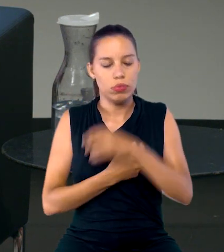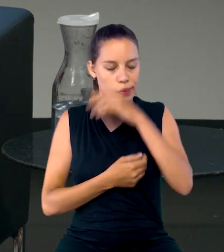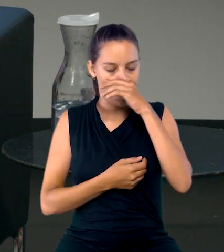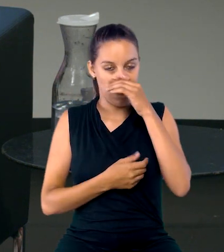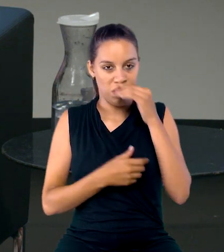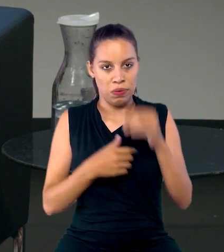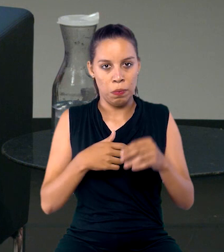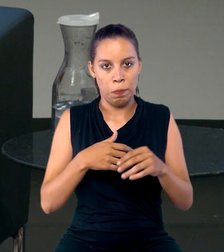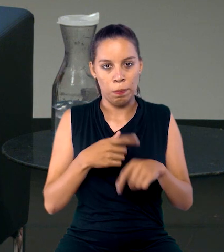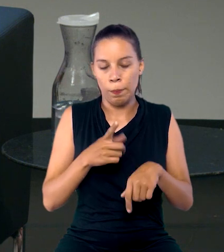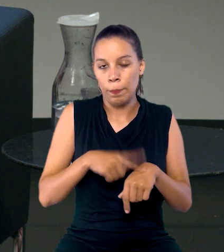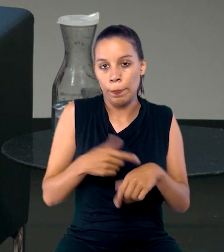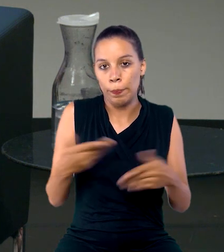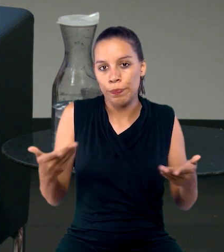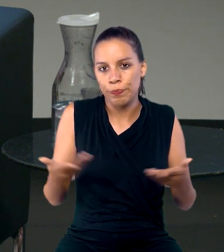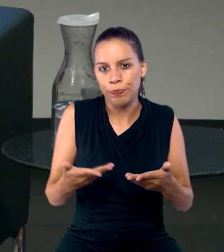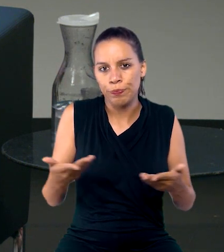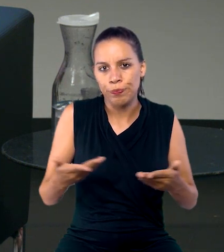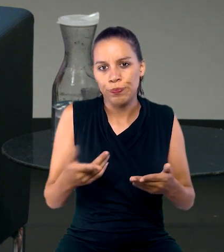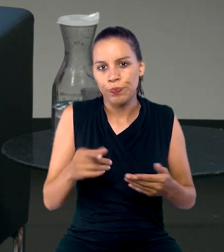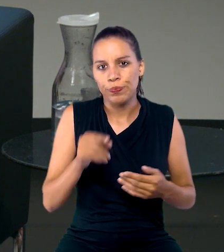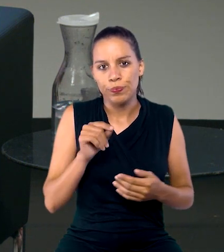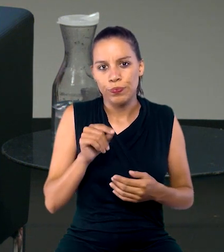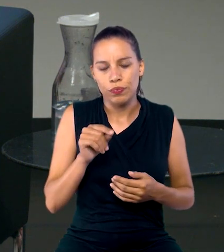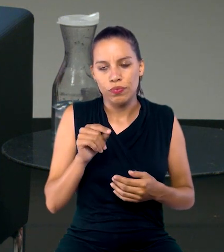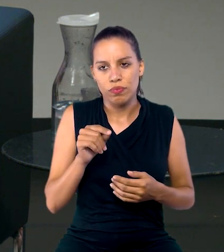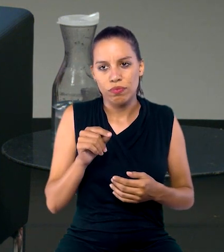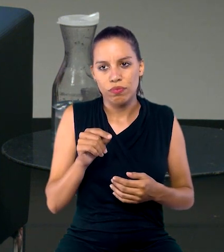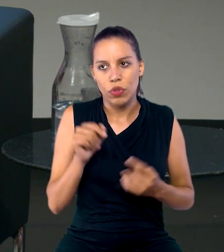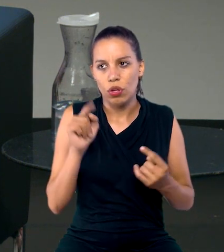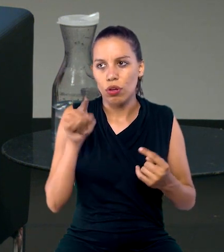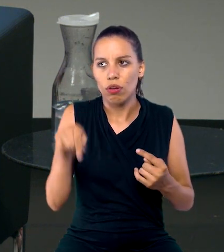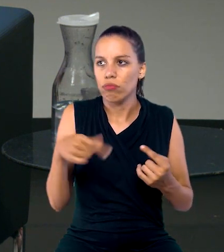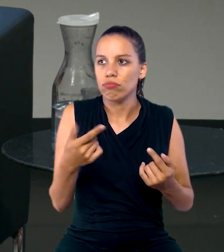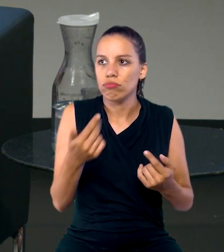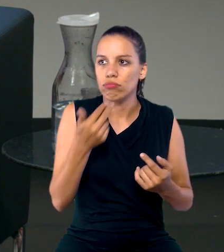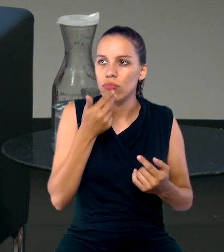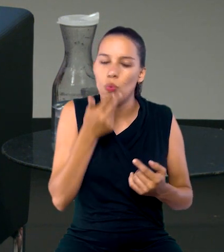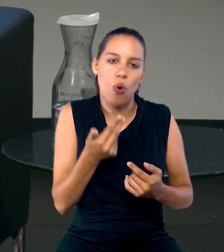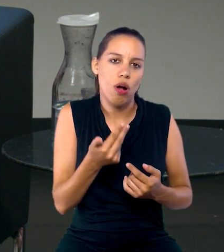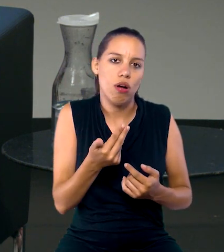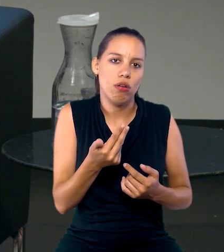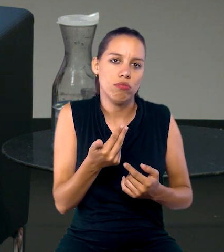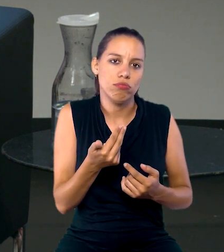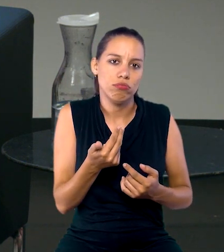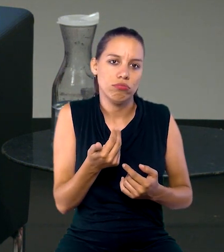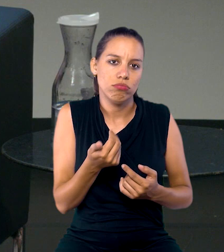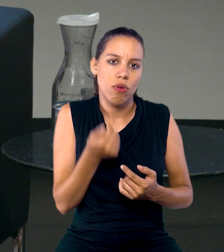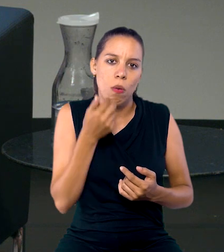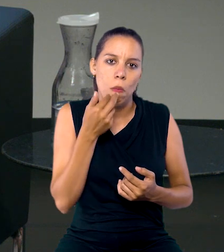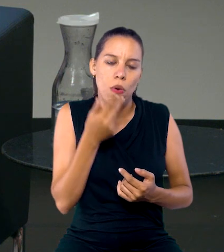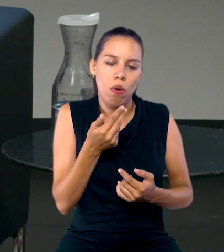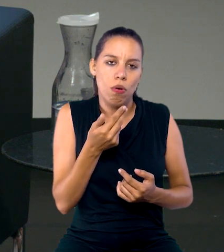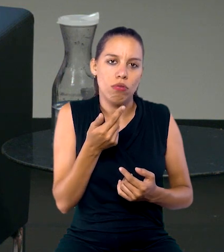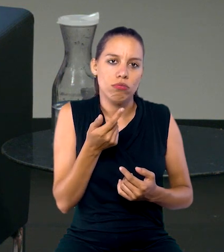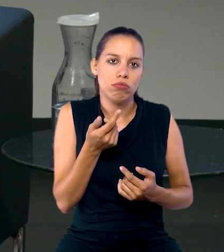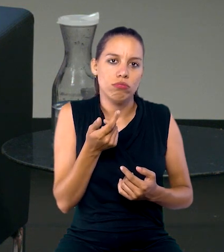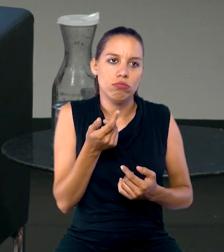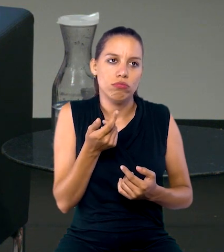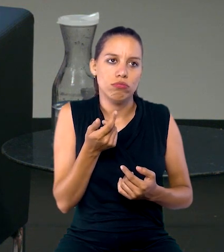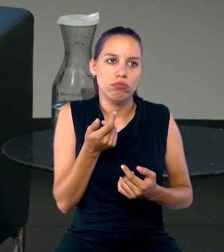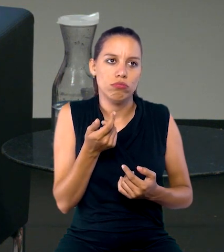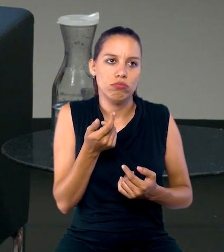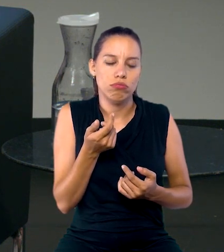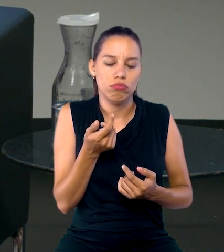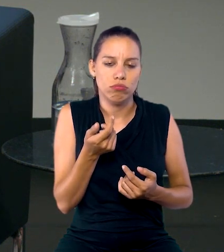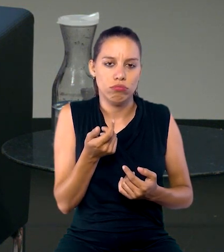traz a esse momento, a esse colapso, é uma linguagem. É uma linguagem